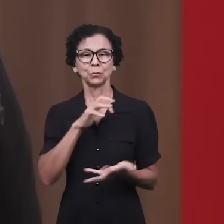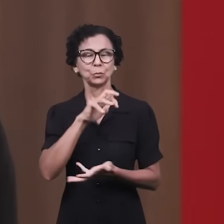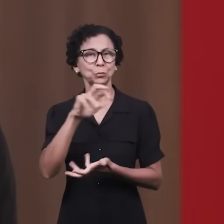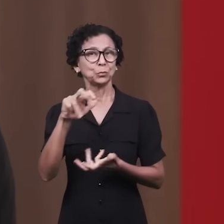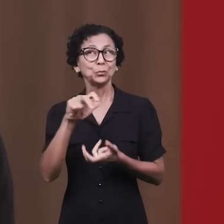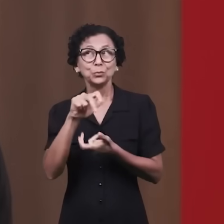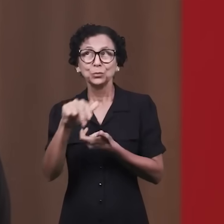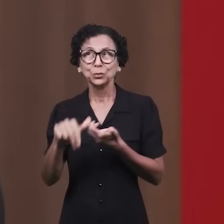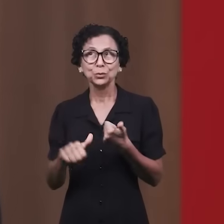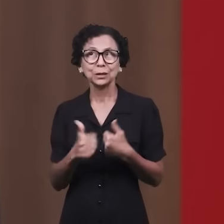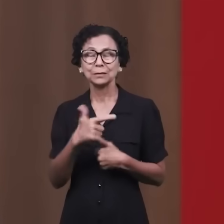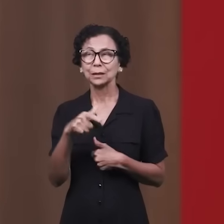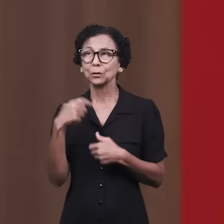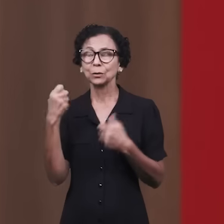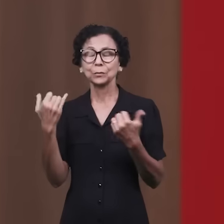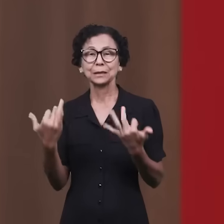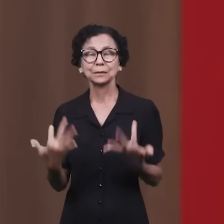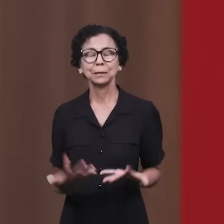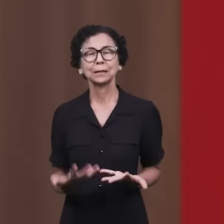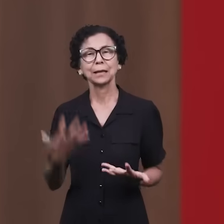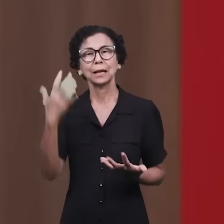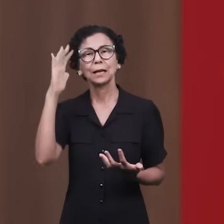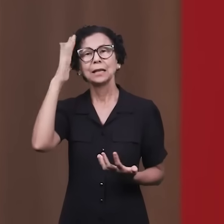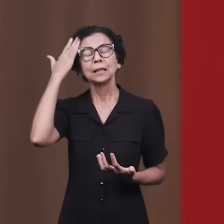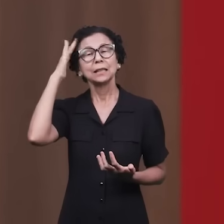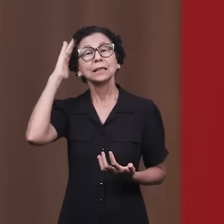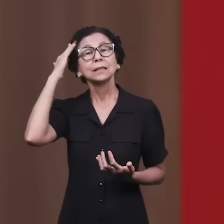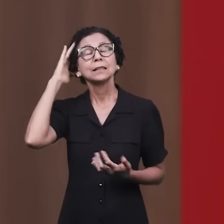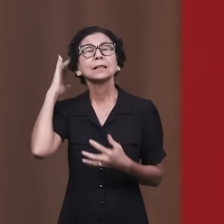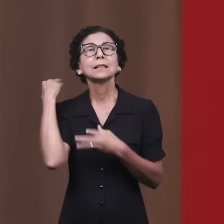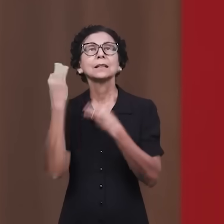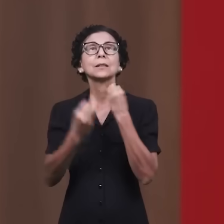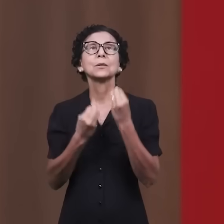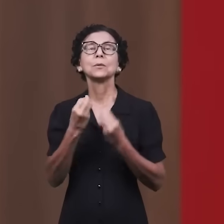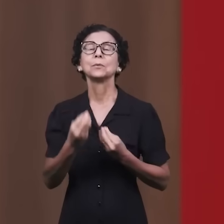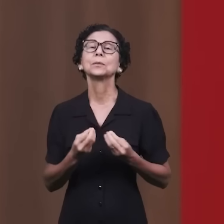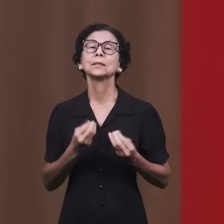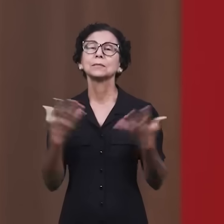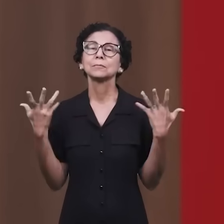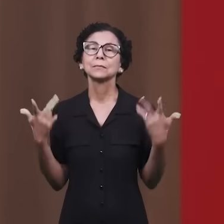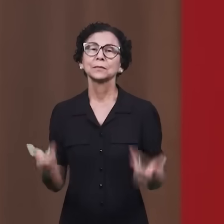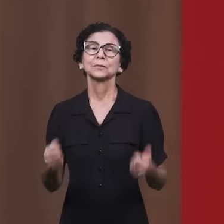você vê a dimensão disso de maravilhoso que é. Então,